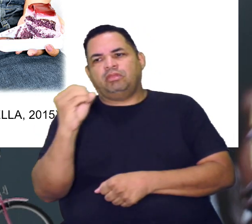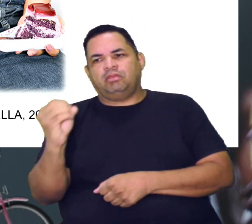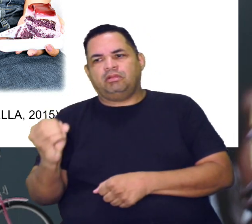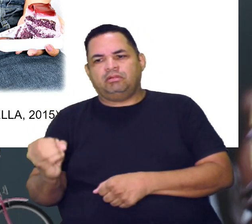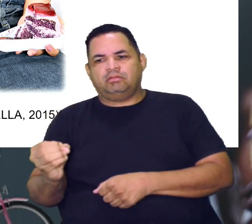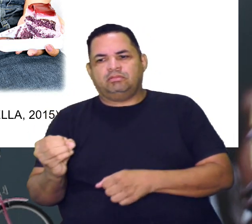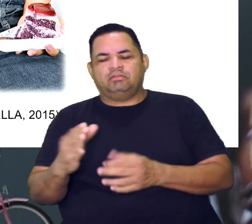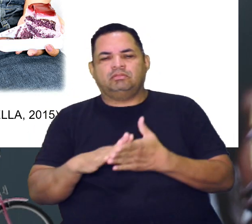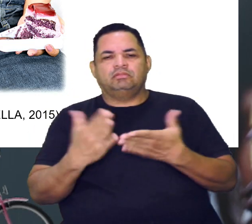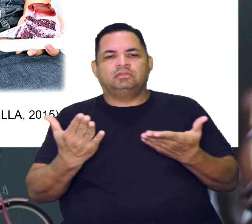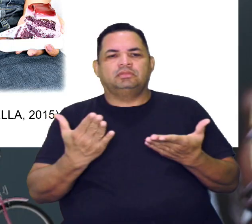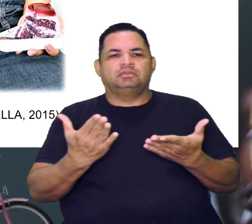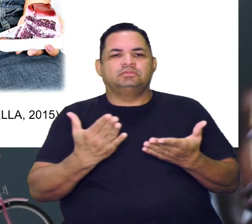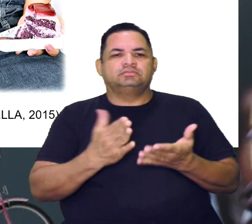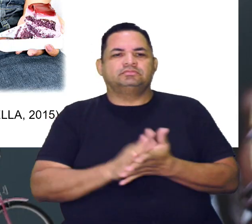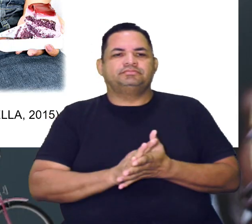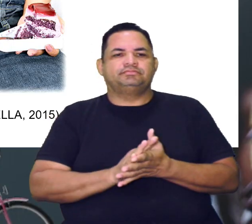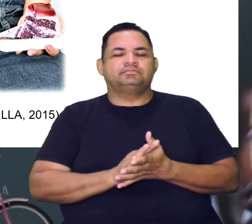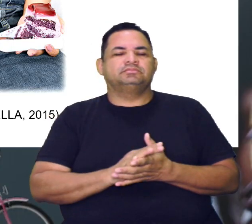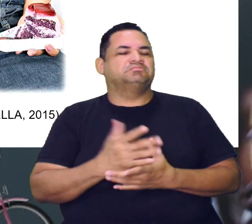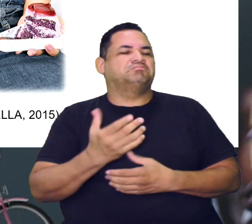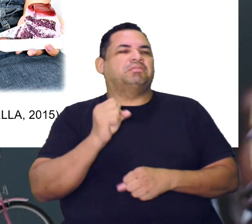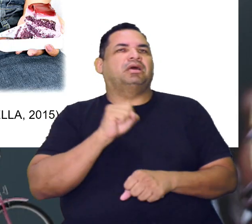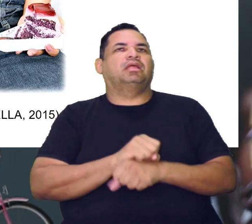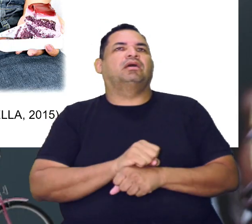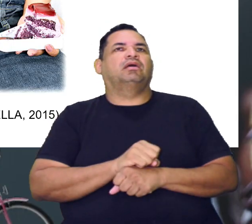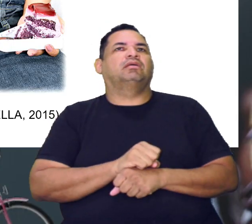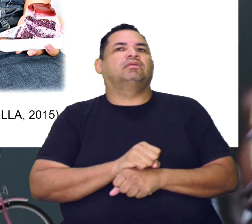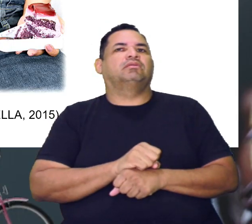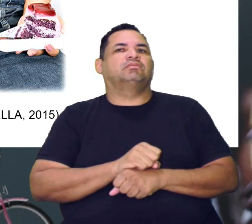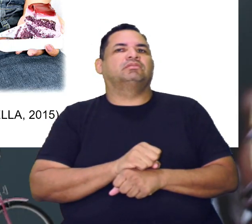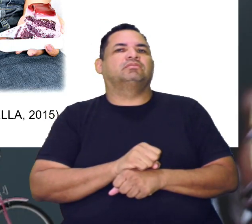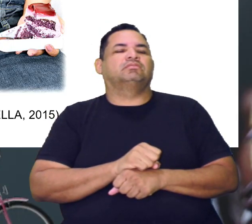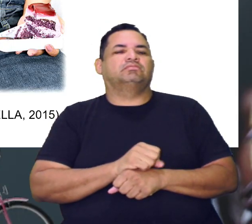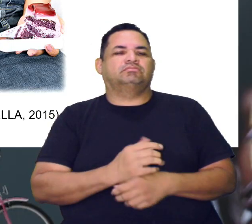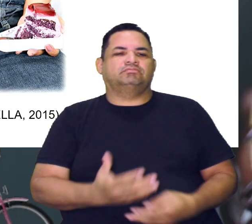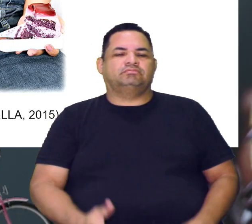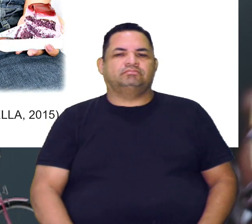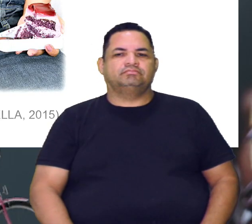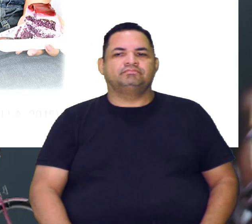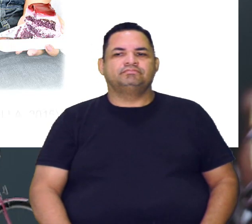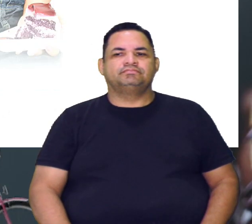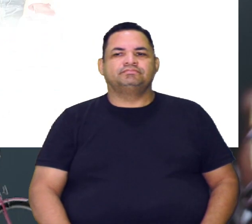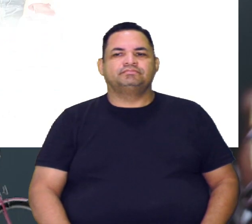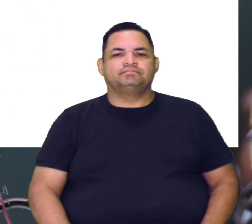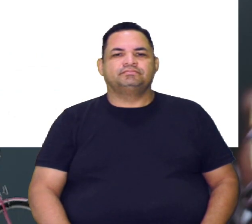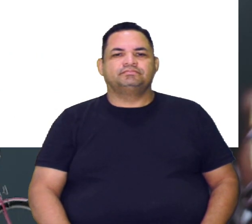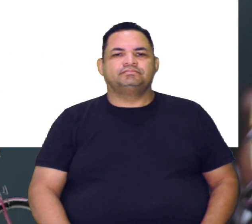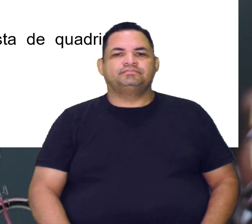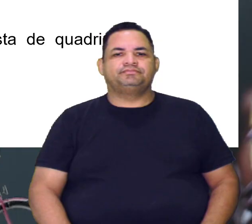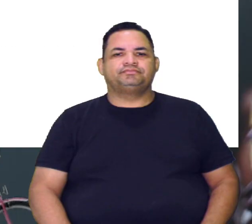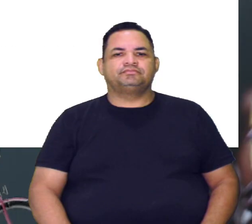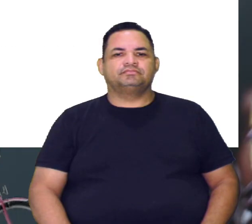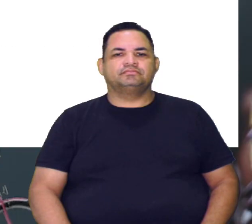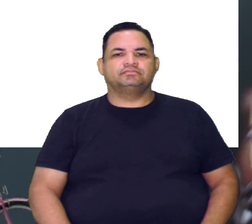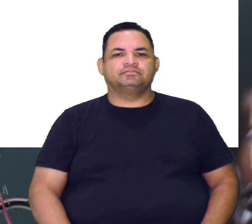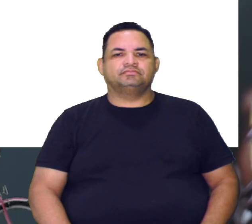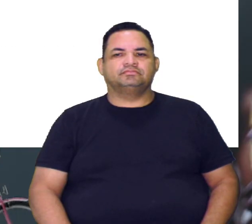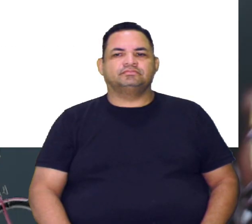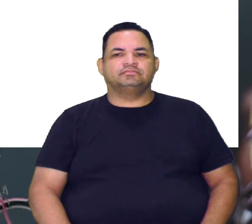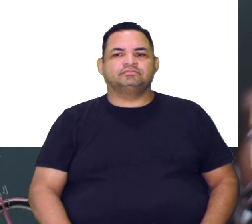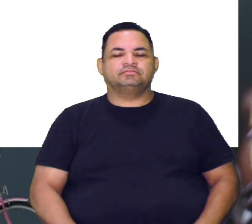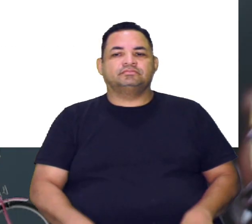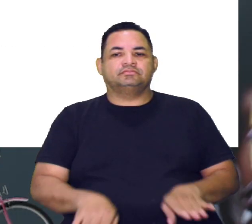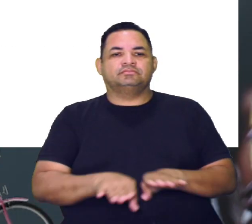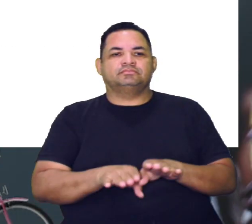dia em que eu fico em inatividade física, certo? Muito bem. O que mais que a gente pode entender? E